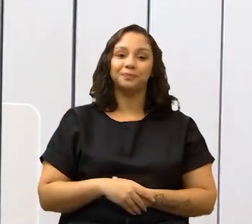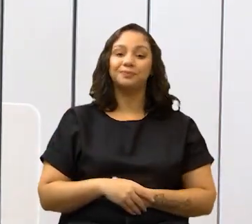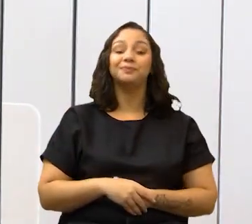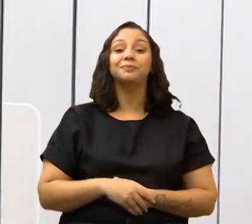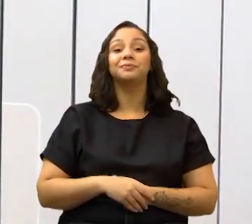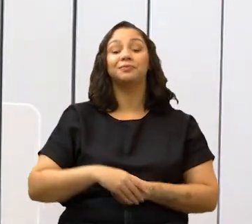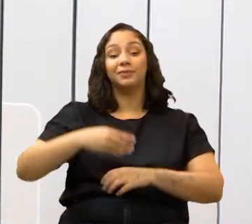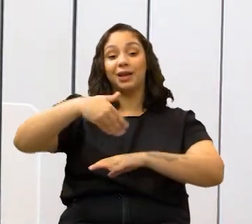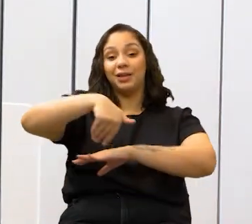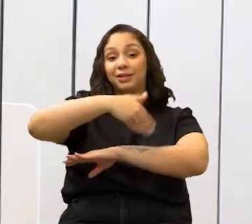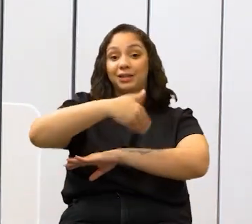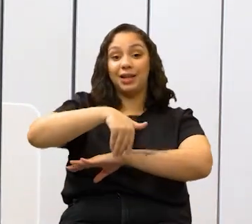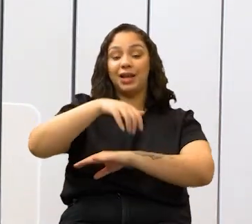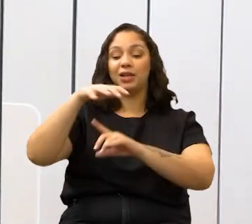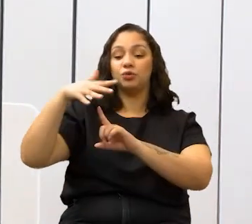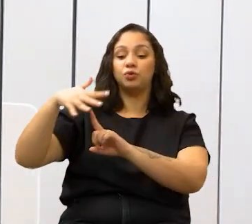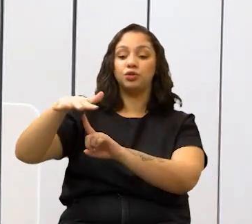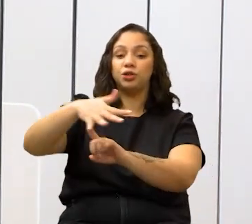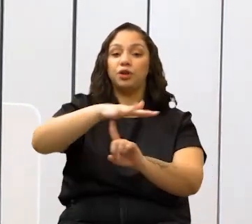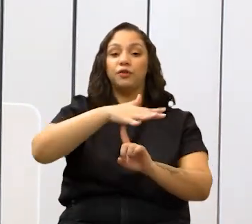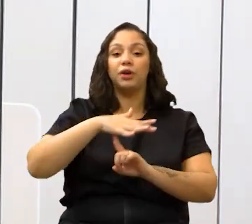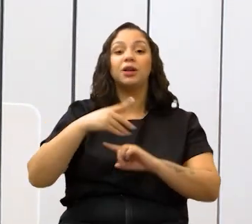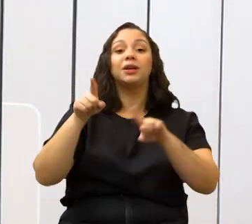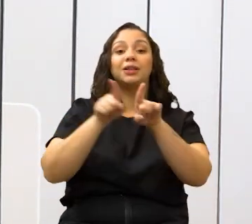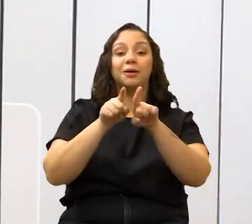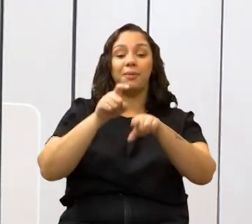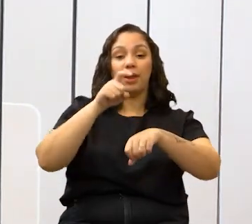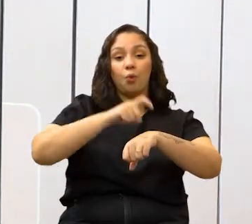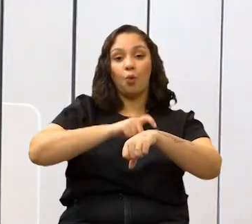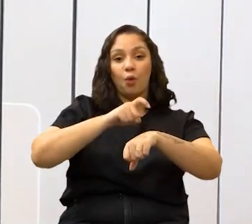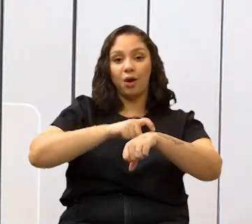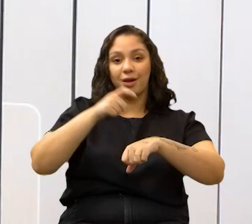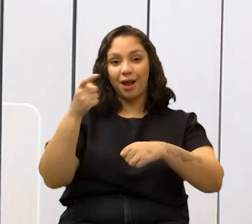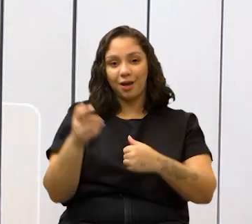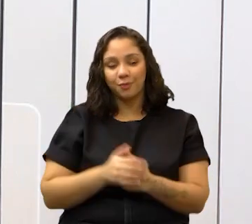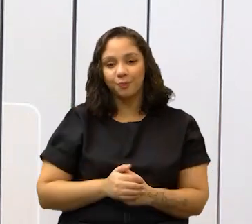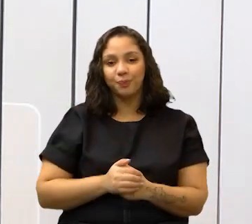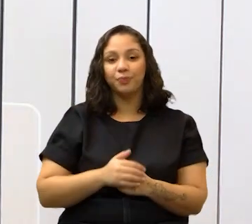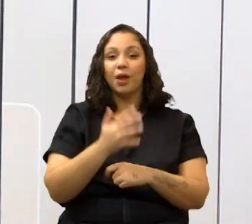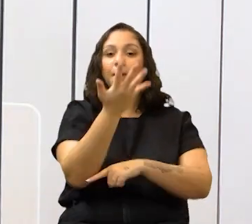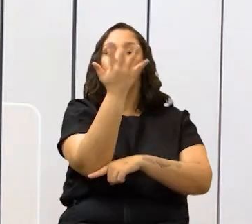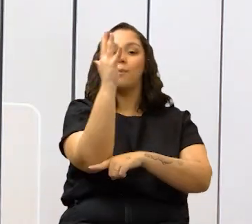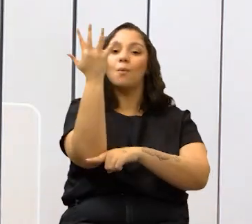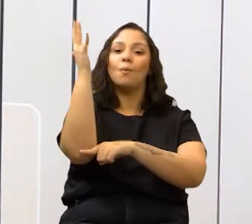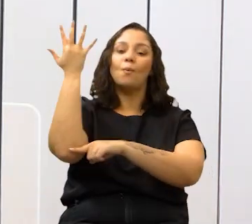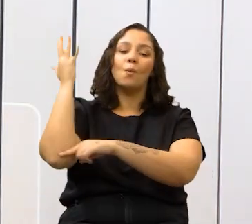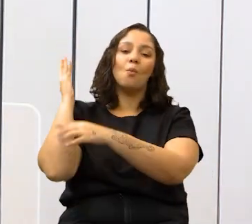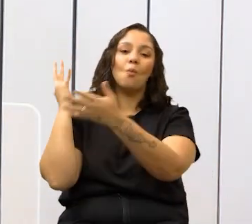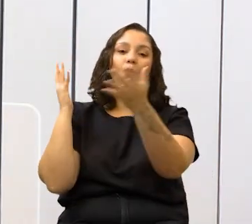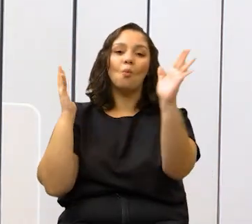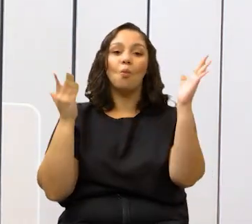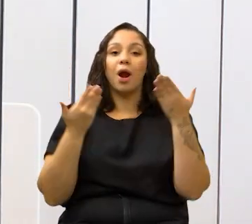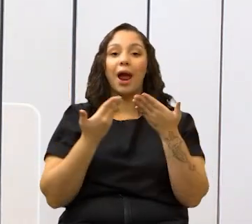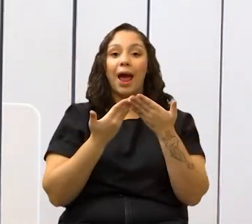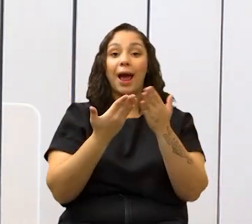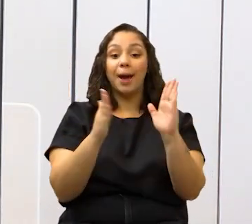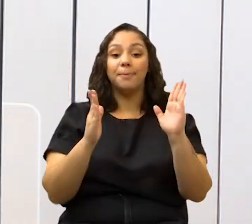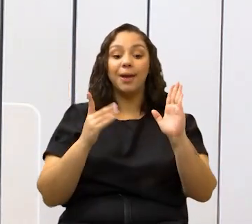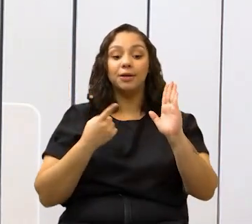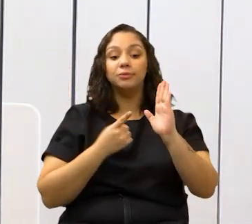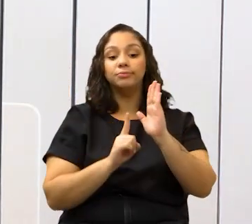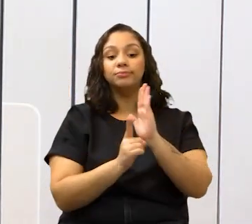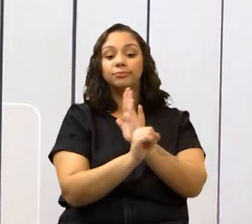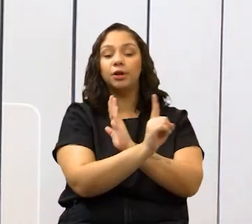cetec.sp.gov.br, o endereço de cada feira e também os horários. Os bosques e parques que estão abertos